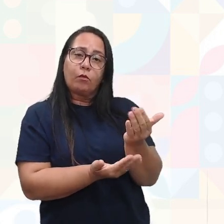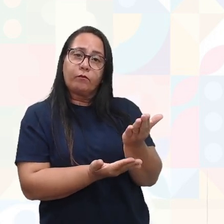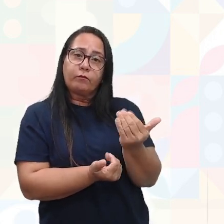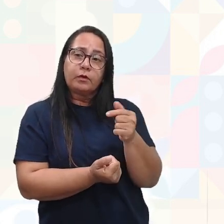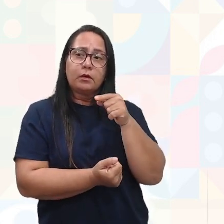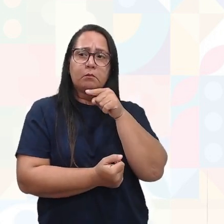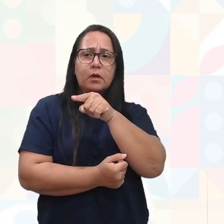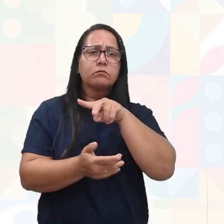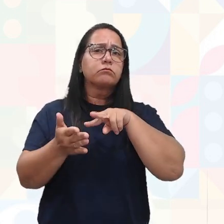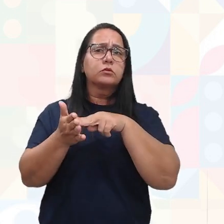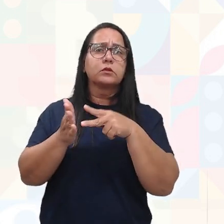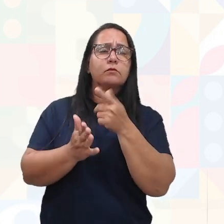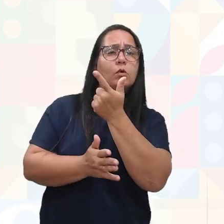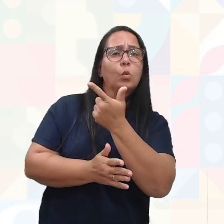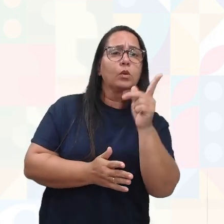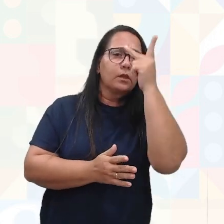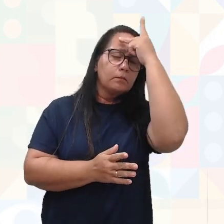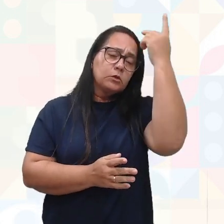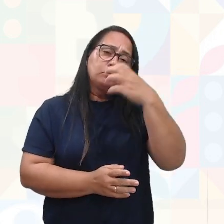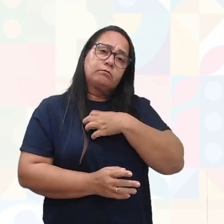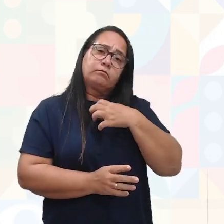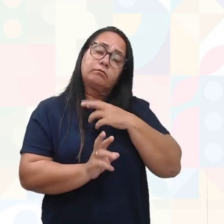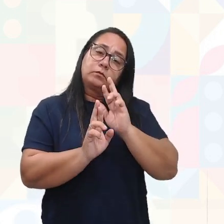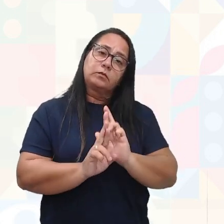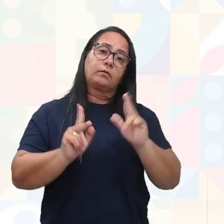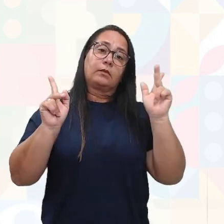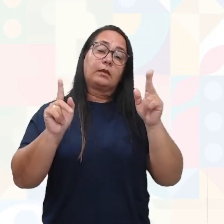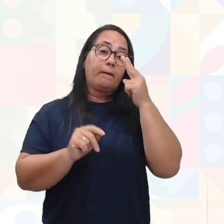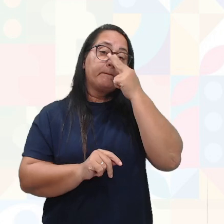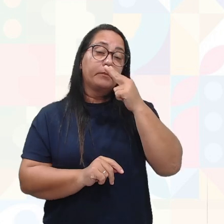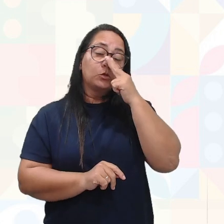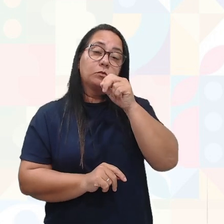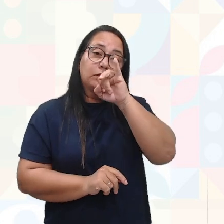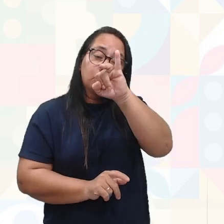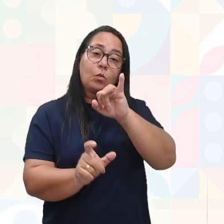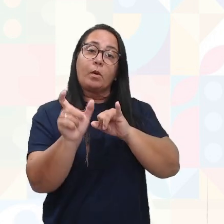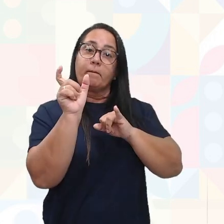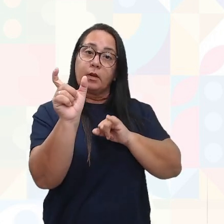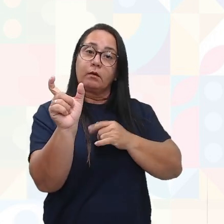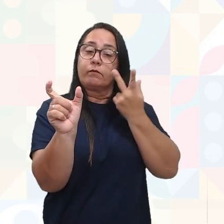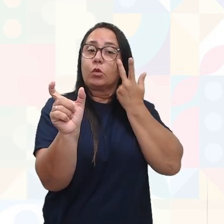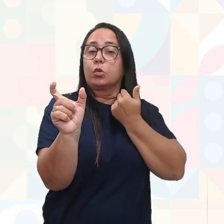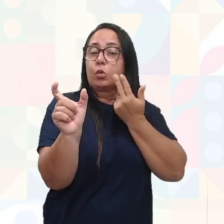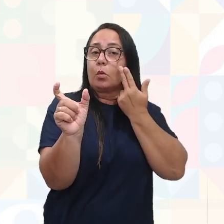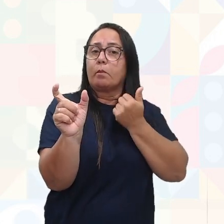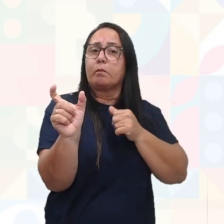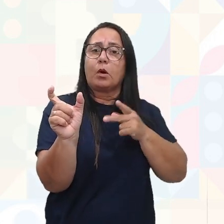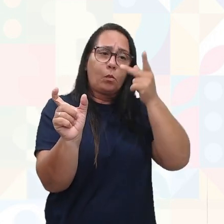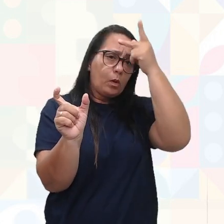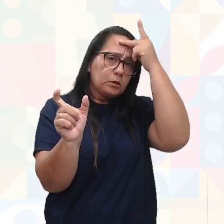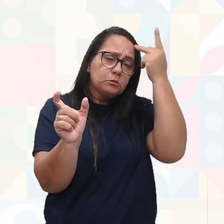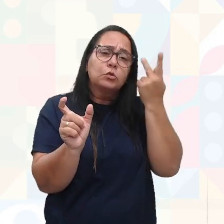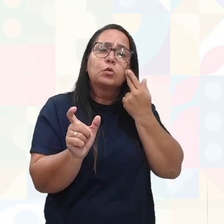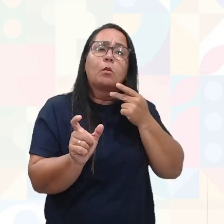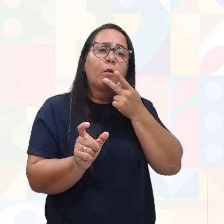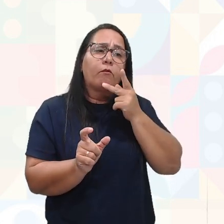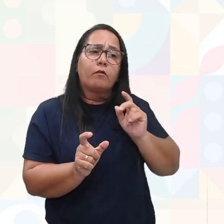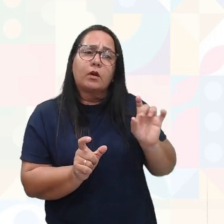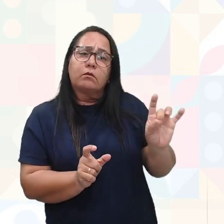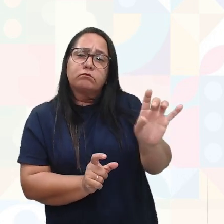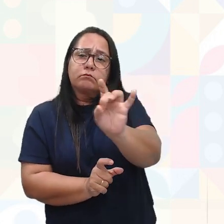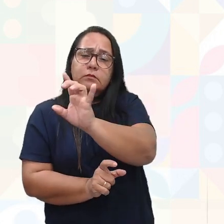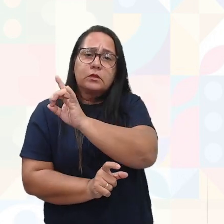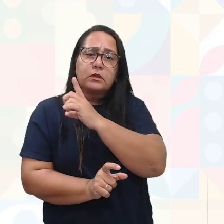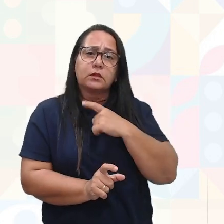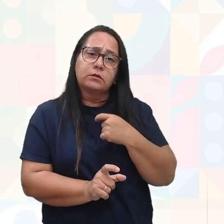pessoa e o que é novinha para outra pessoa. Então, mesmo que uma palavra seja do senso comum, ou seja, que todo mundo fala, cada um vai ter a